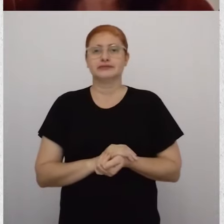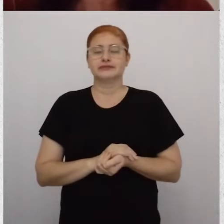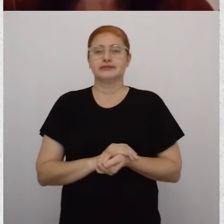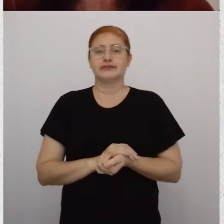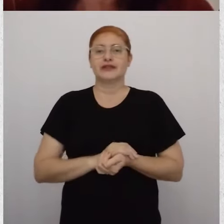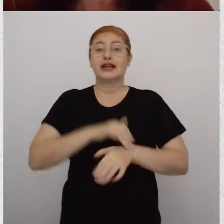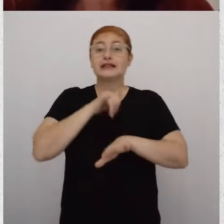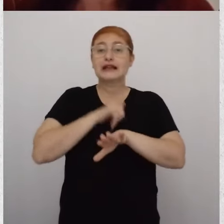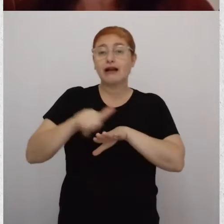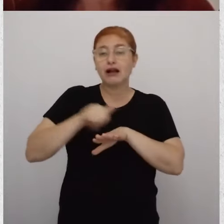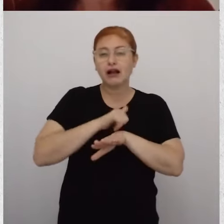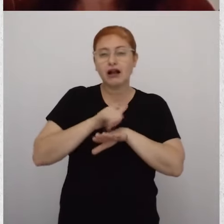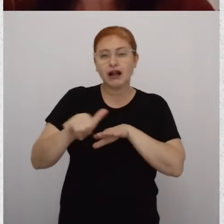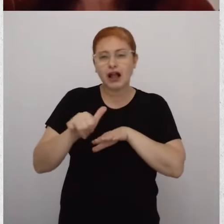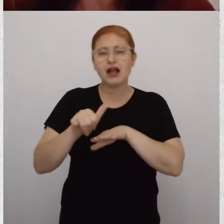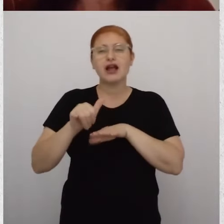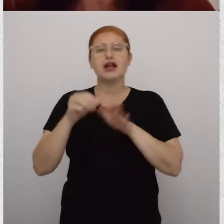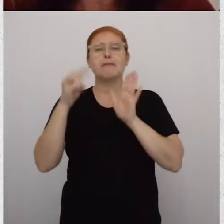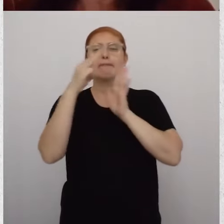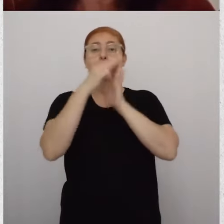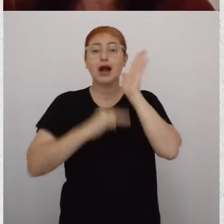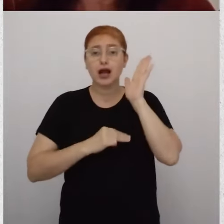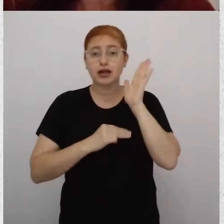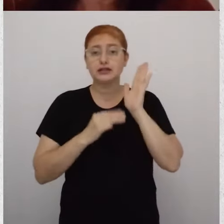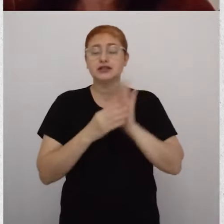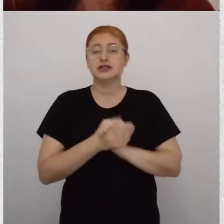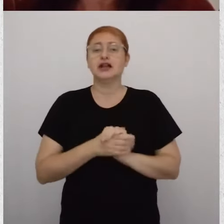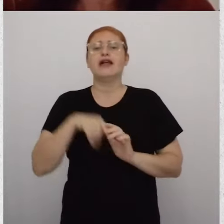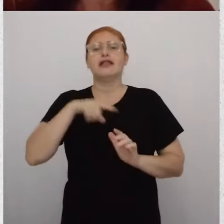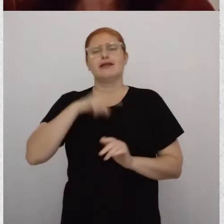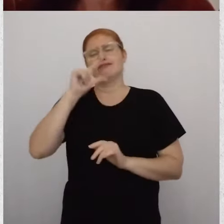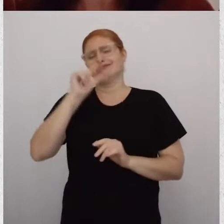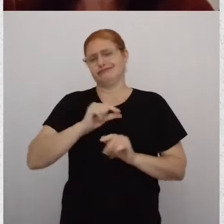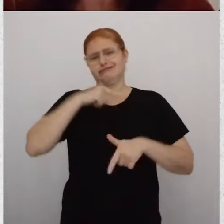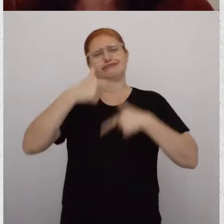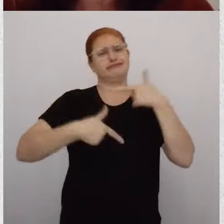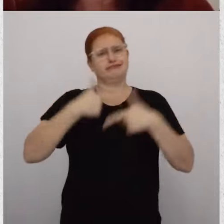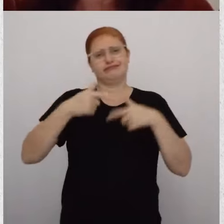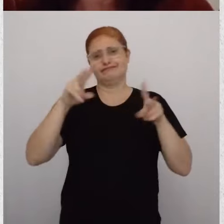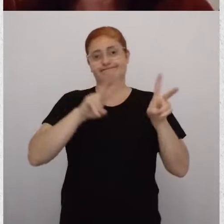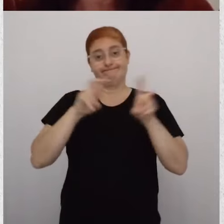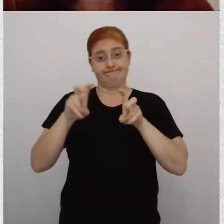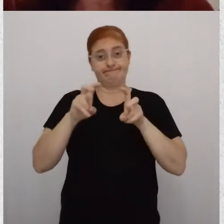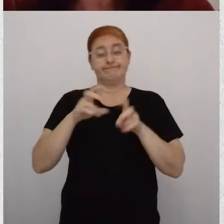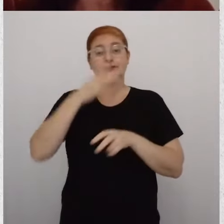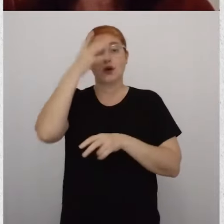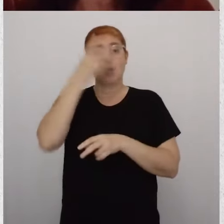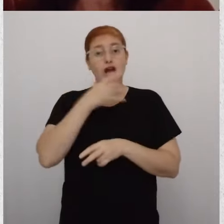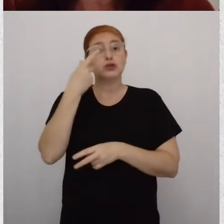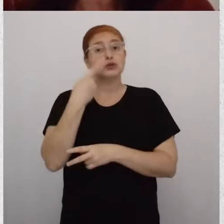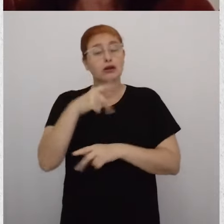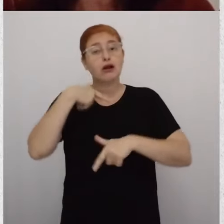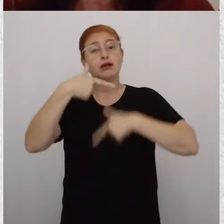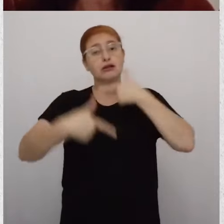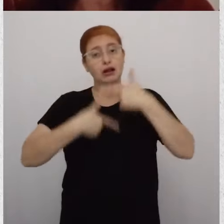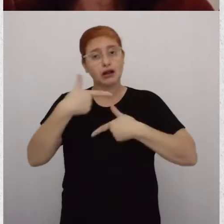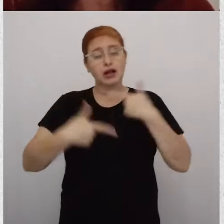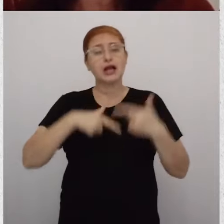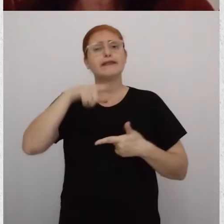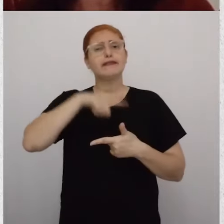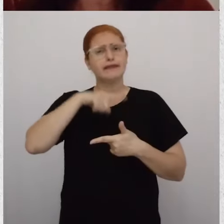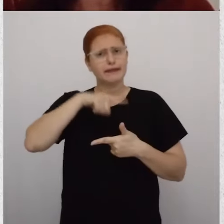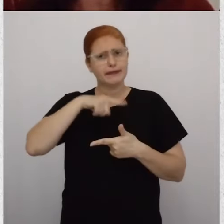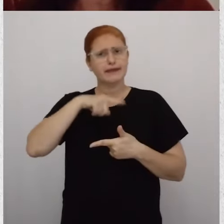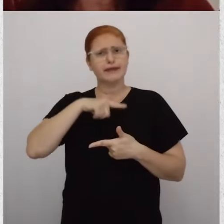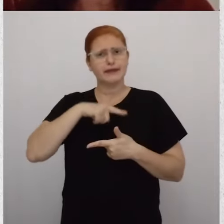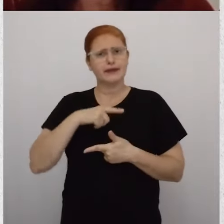suas estratégias, suas metodologias, tem muito pouco trabalho sobre isso. E acho que esse teu trabalho ele tem essa